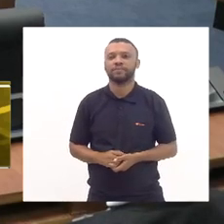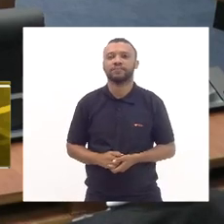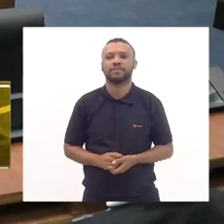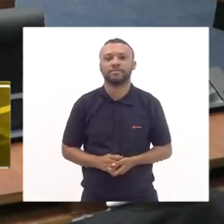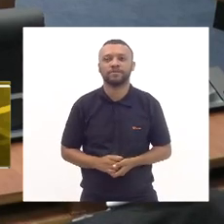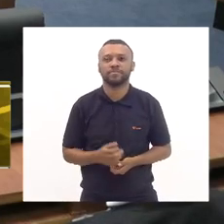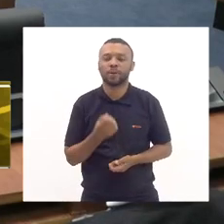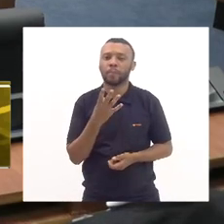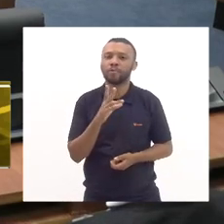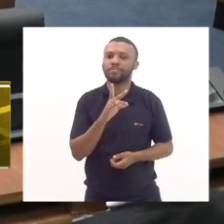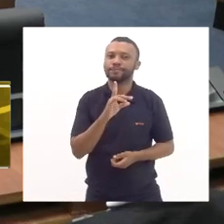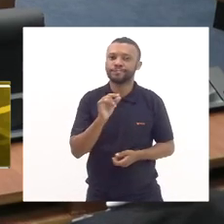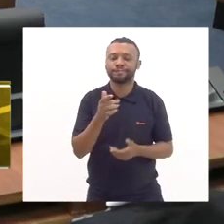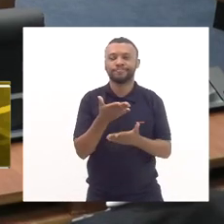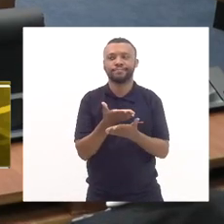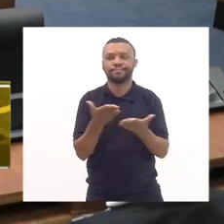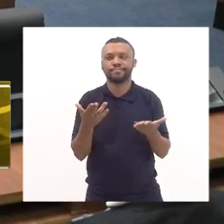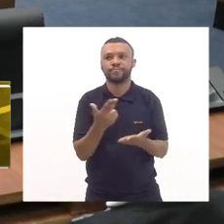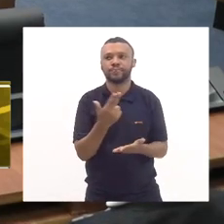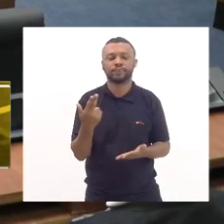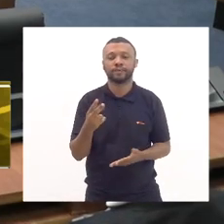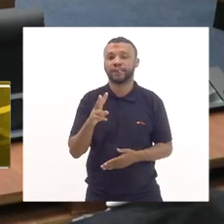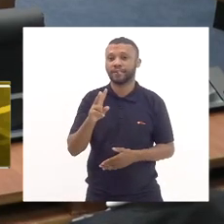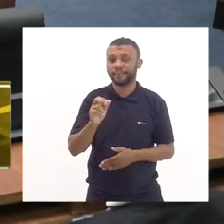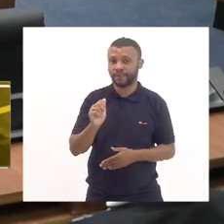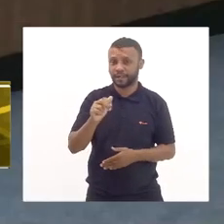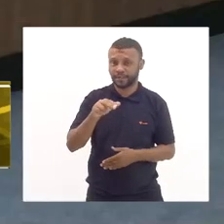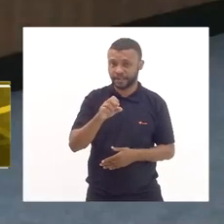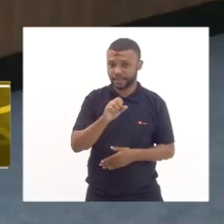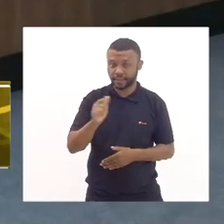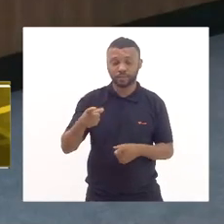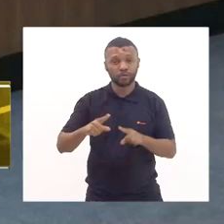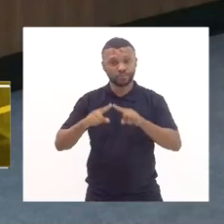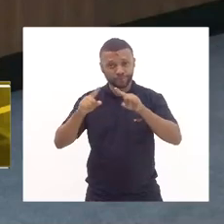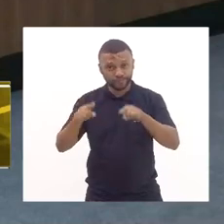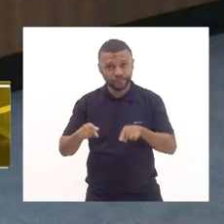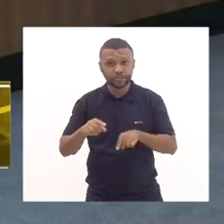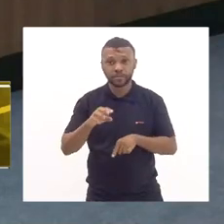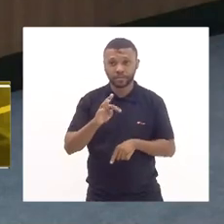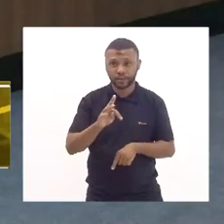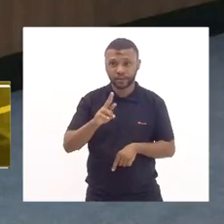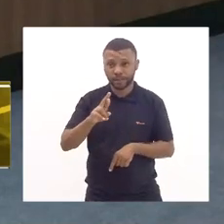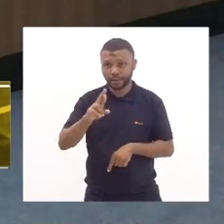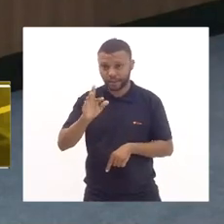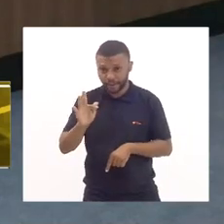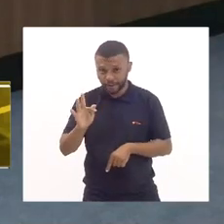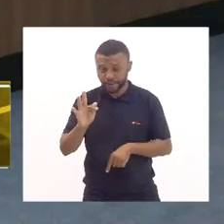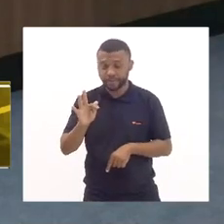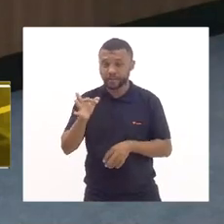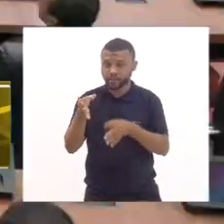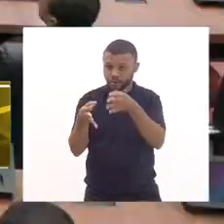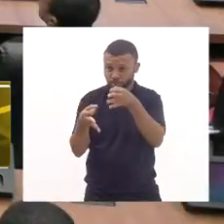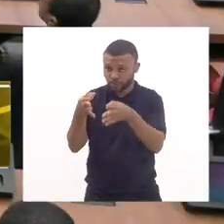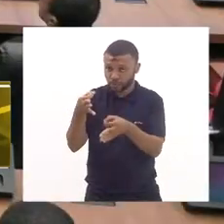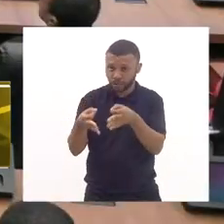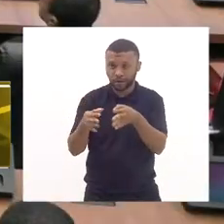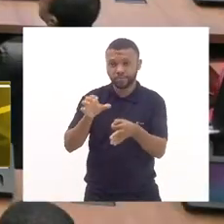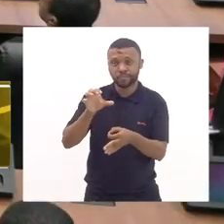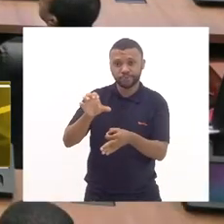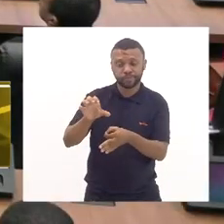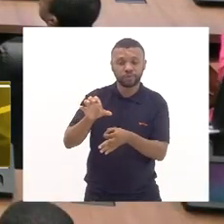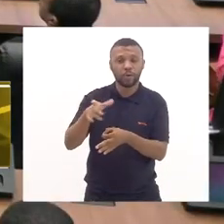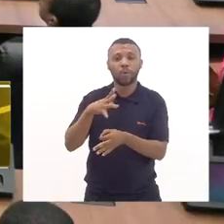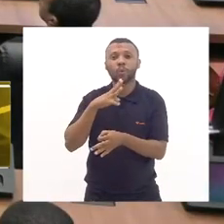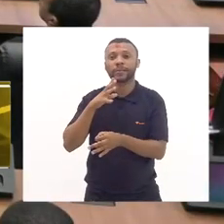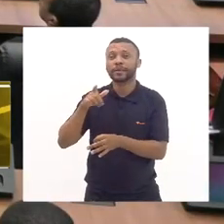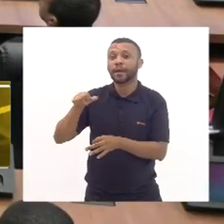Bom dia a todos. Meu nome é Vanessa, sou servidora do TRF, Tribunal Regional Federal da 2ª Região aqui. Conheci a professora